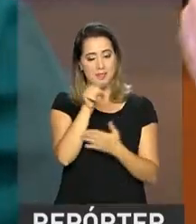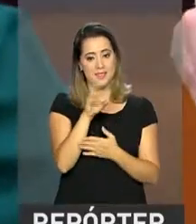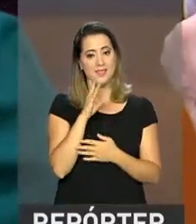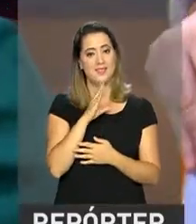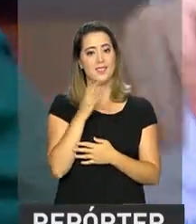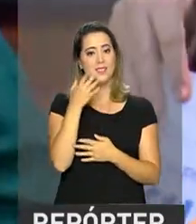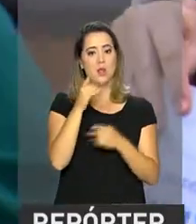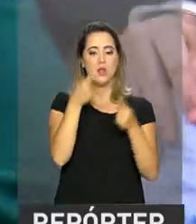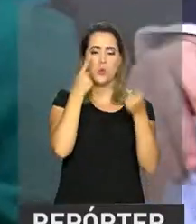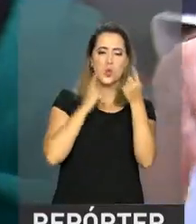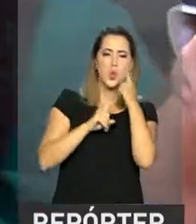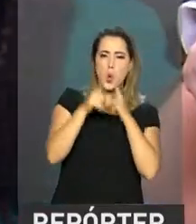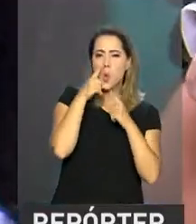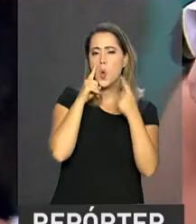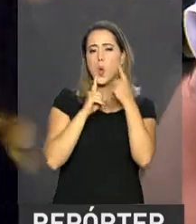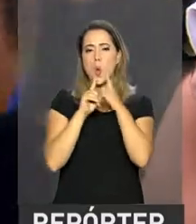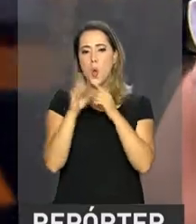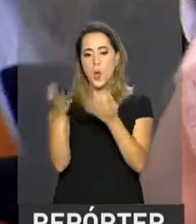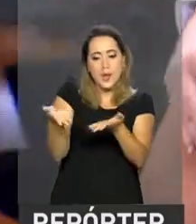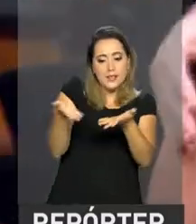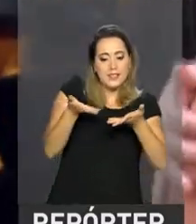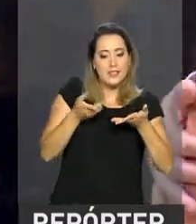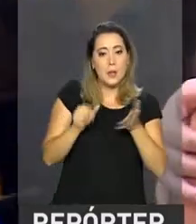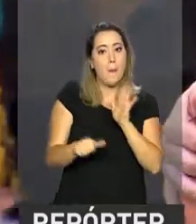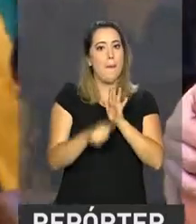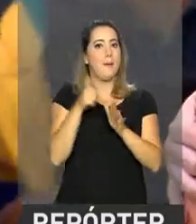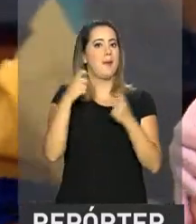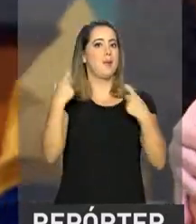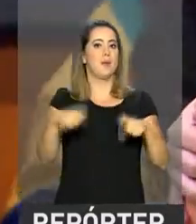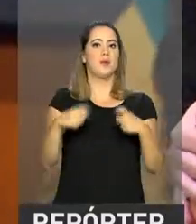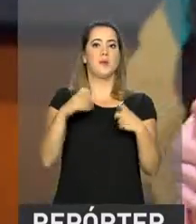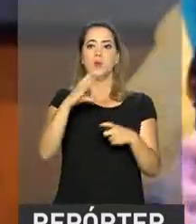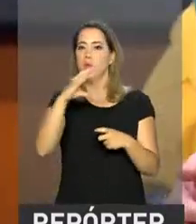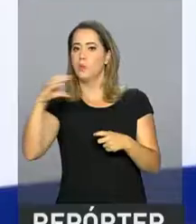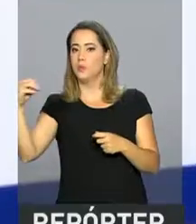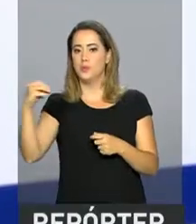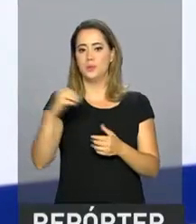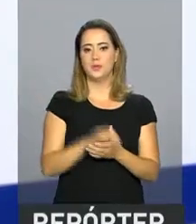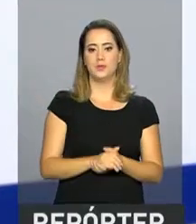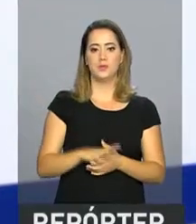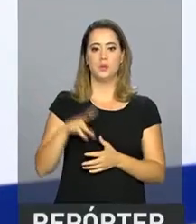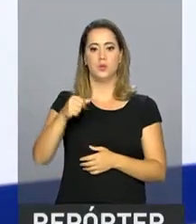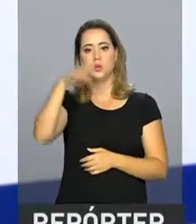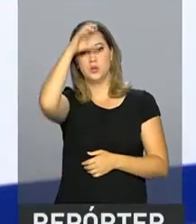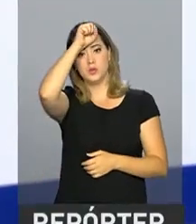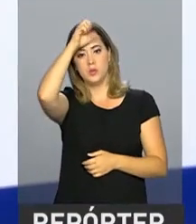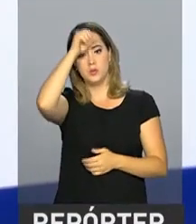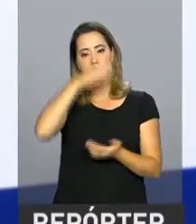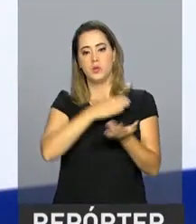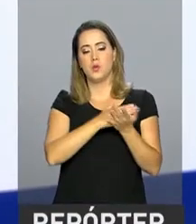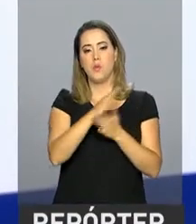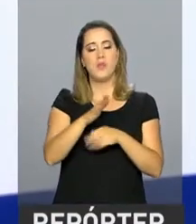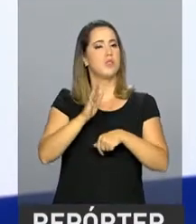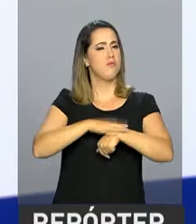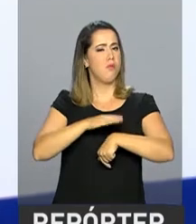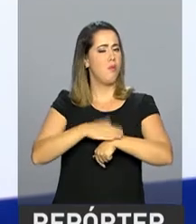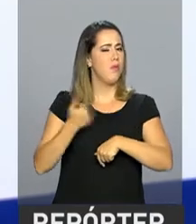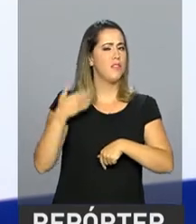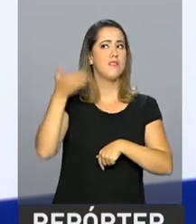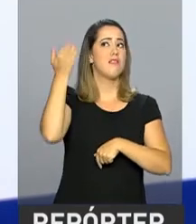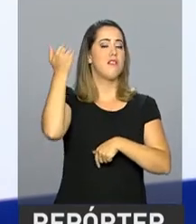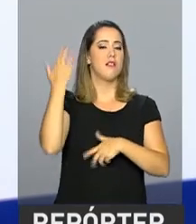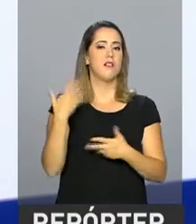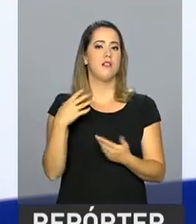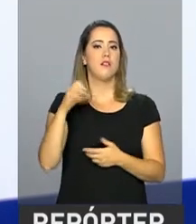Ela não segurou a emoção ao receber o primeiro lugar da região centro-oeste. Tudo que eu aprendi, desde o momento que eu aprendi lá